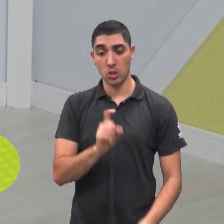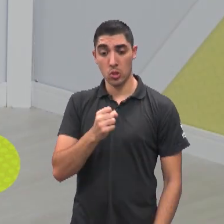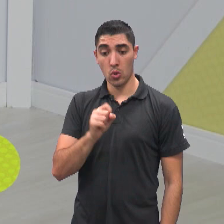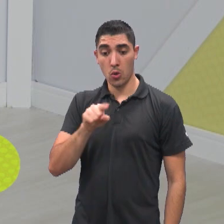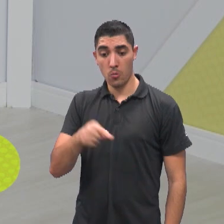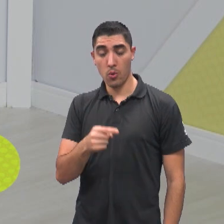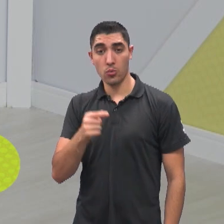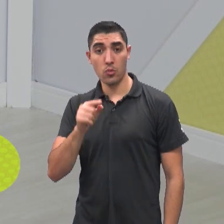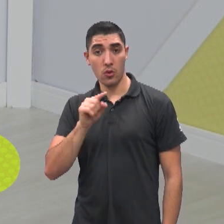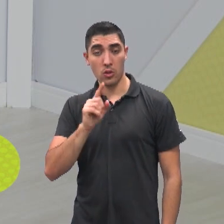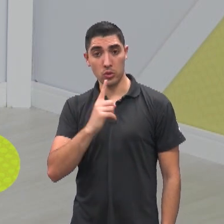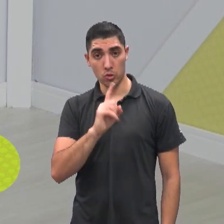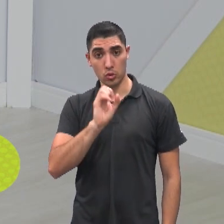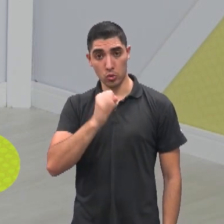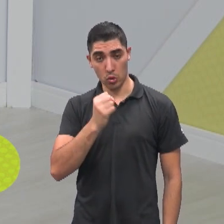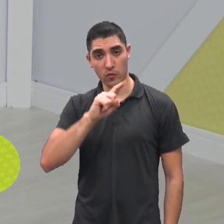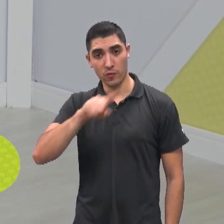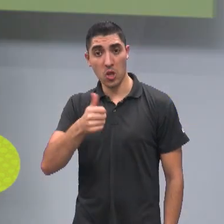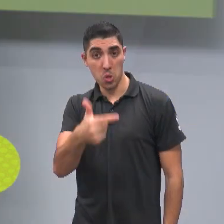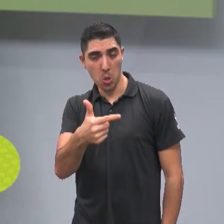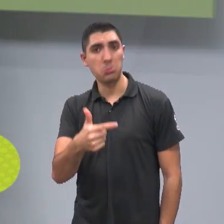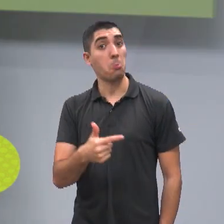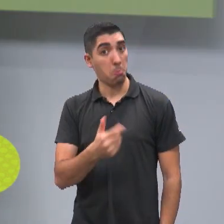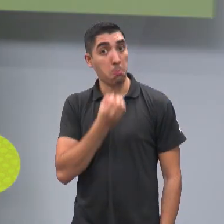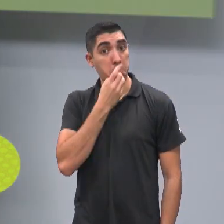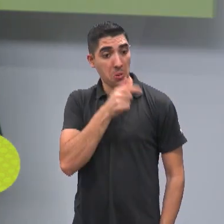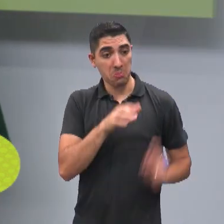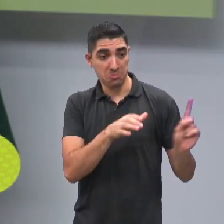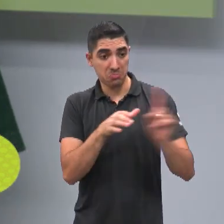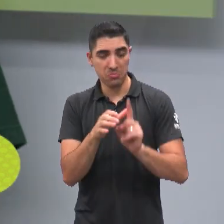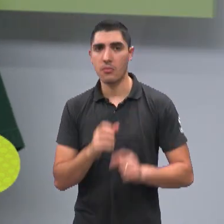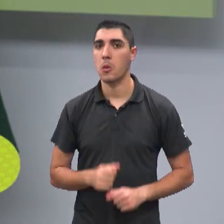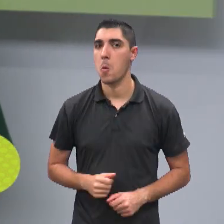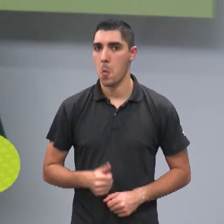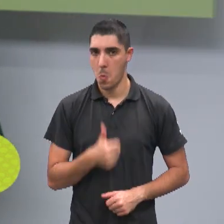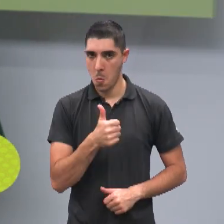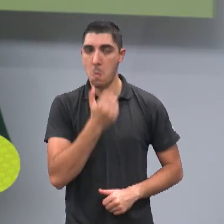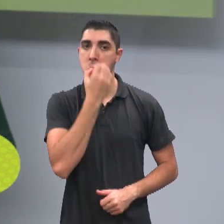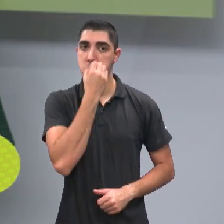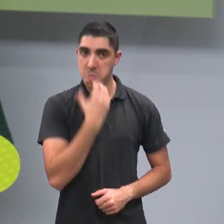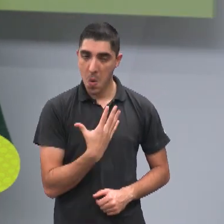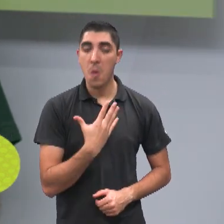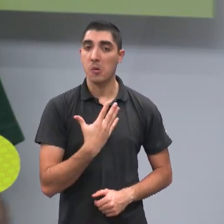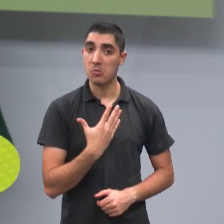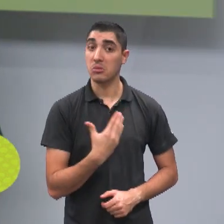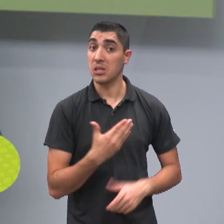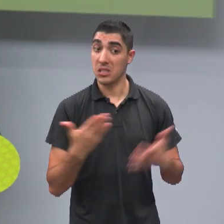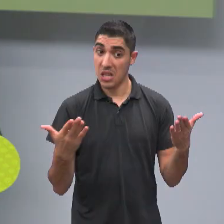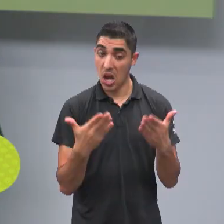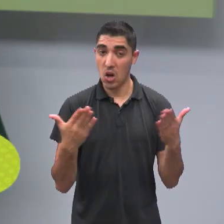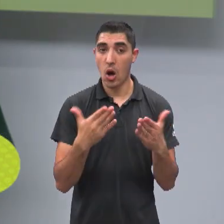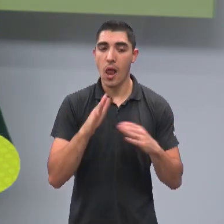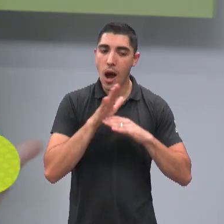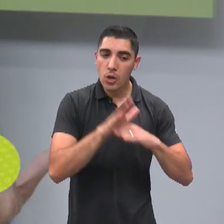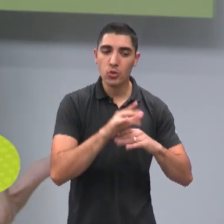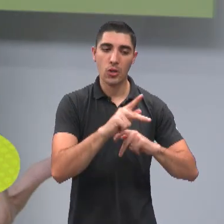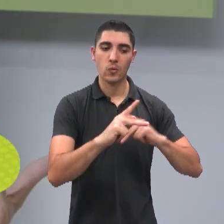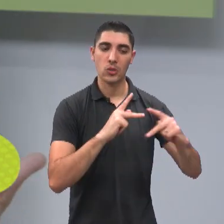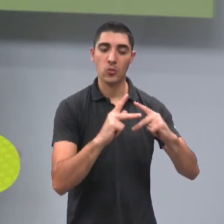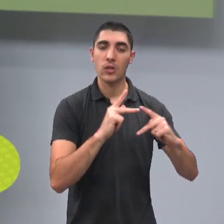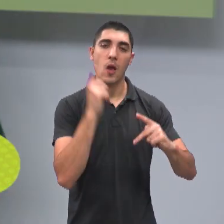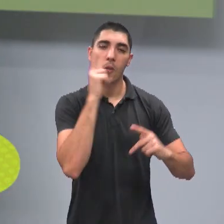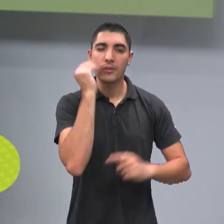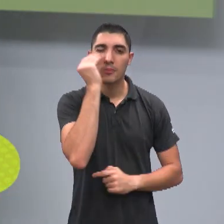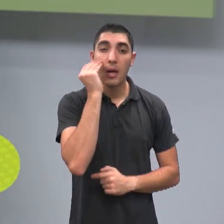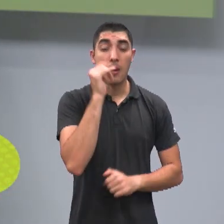competição. Boa contratação para a equipe do São José, Brunão. Boa contratação, e aí aumenta um pouco a questão de experiência da equipe, né? O ano passado o São